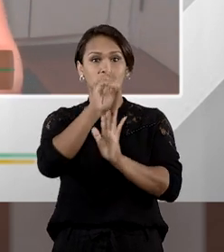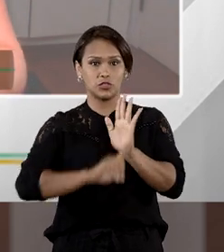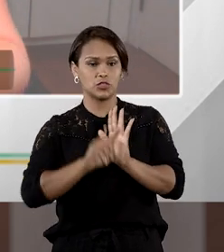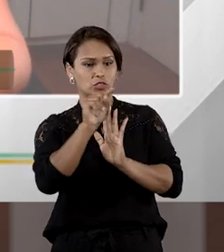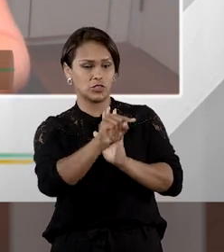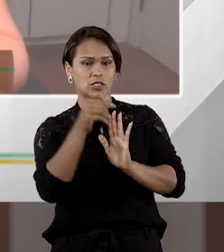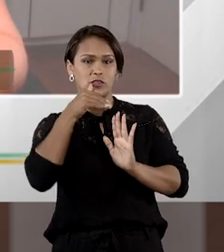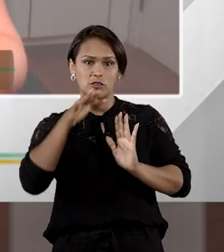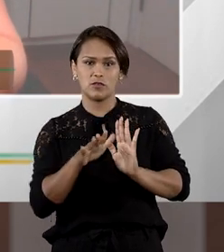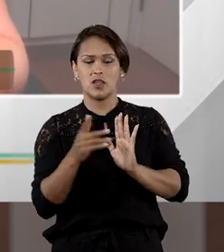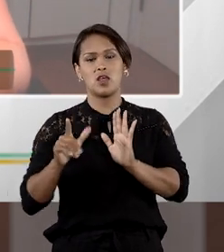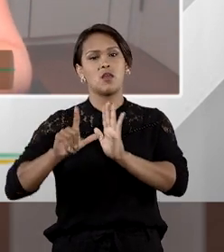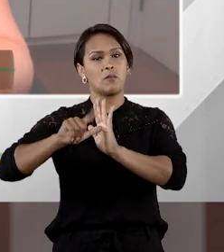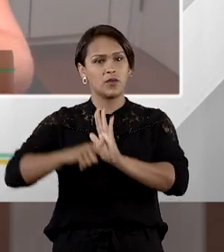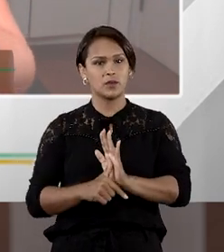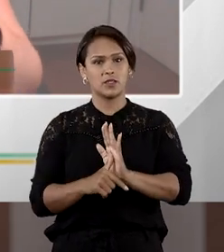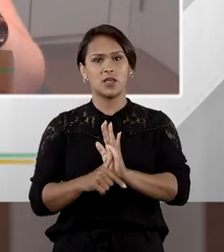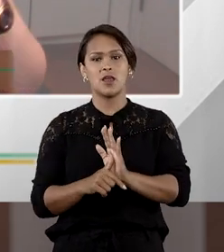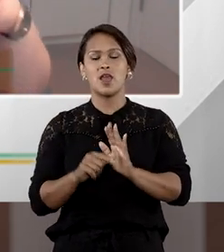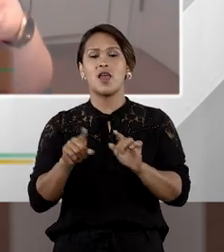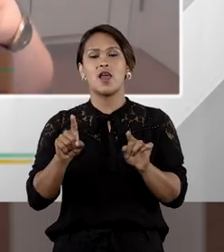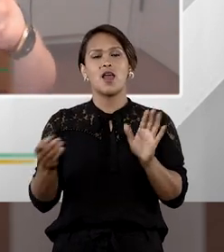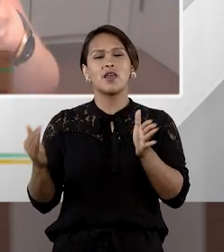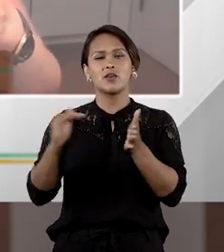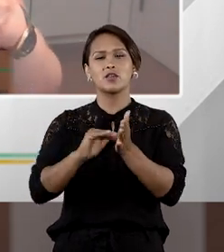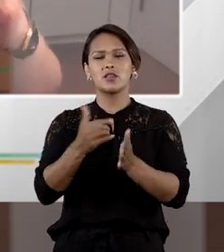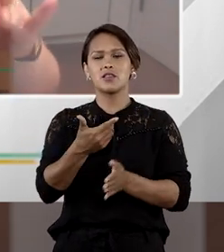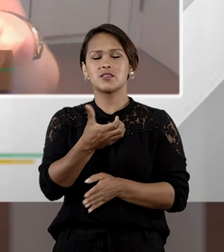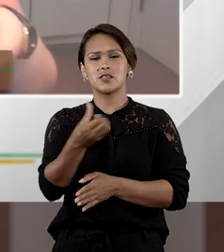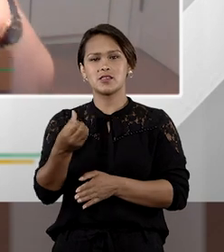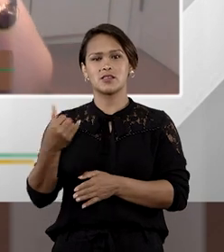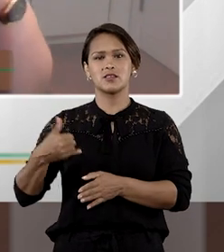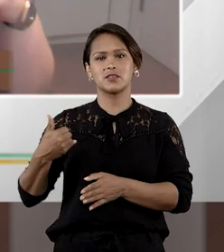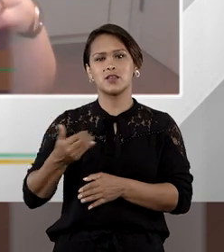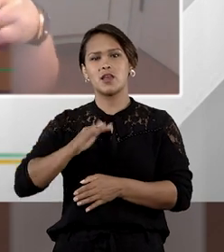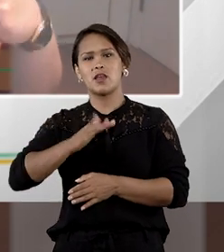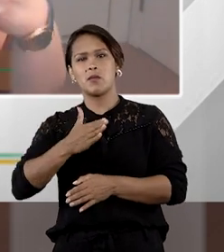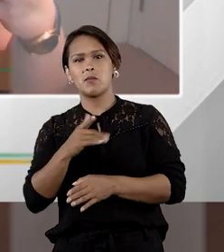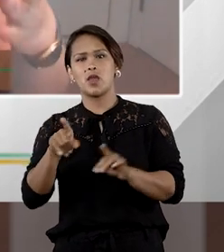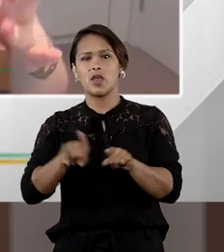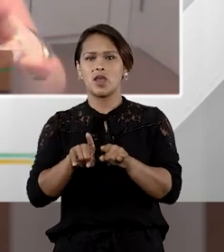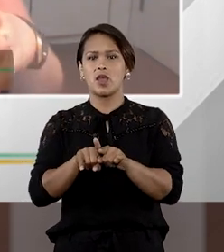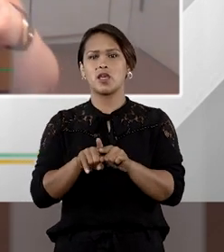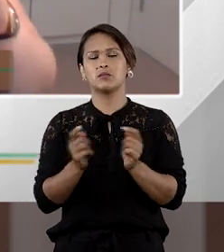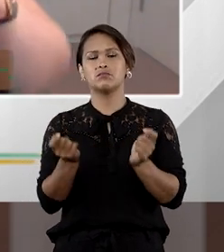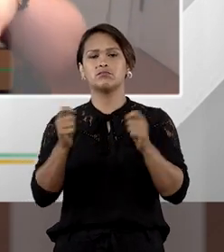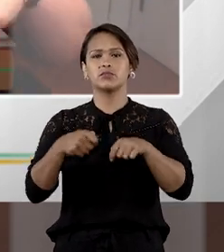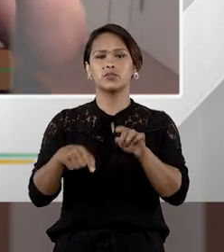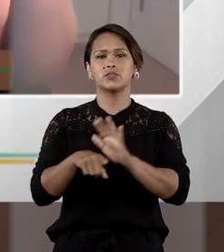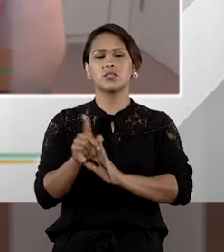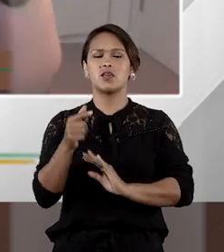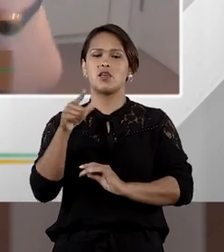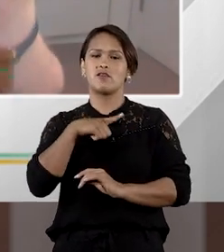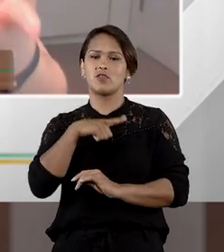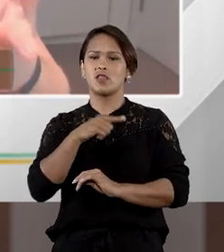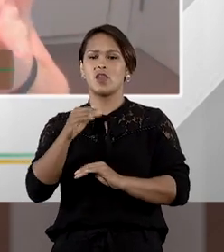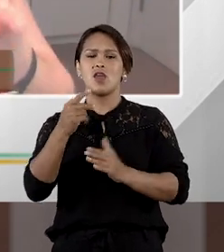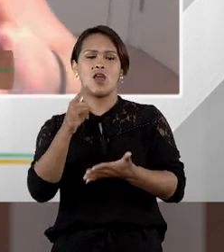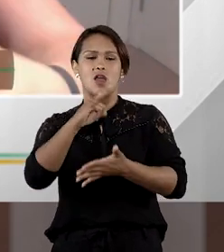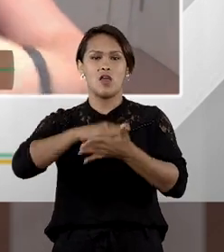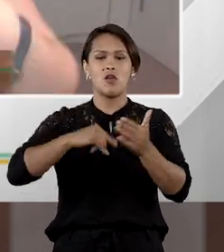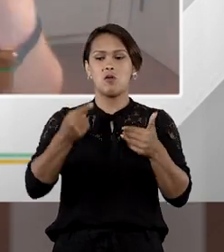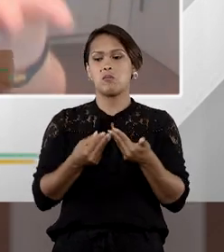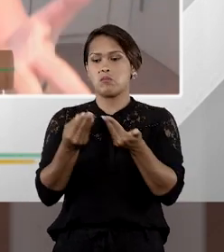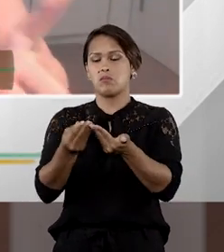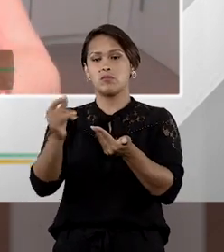cobrar, mesmo em atraso. Quando ele faz 16 anos, né, ali ele já é relativamente incapaz, ele, ao dar procuração